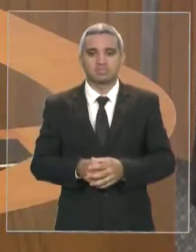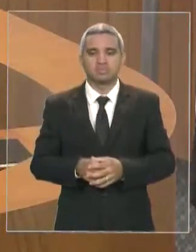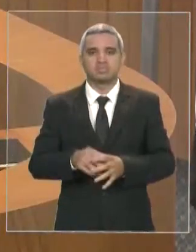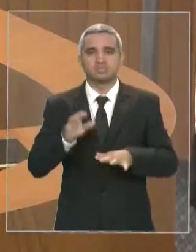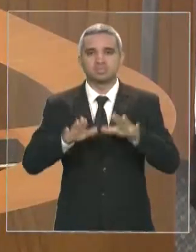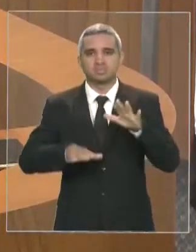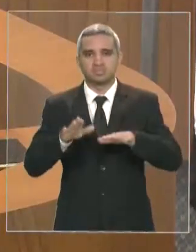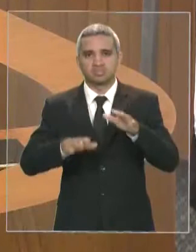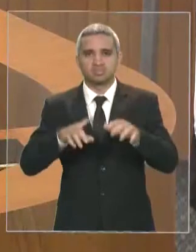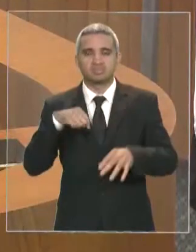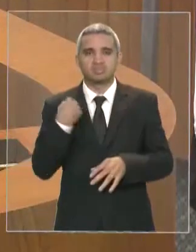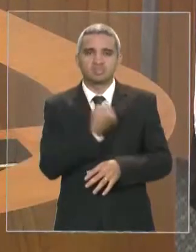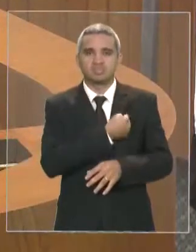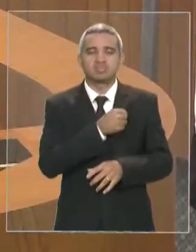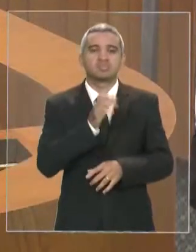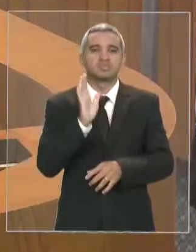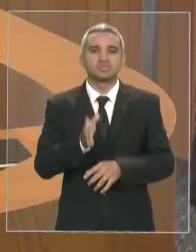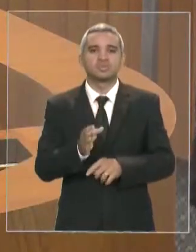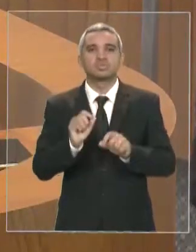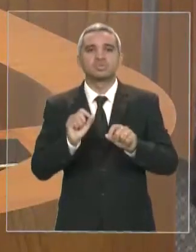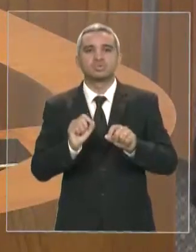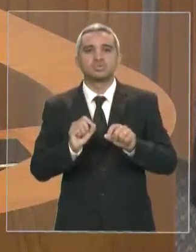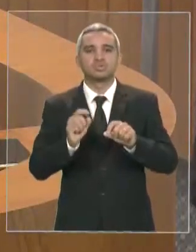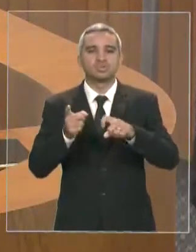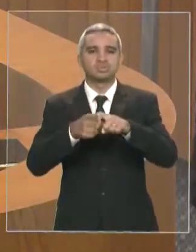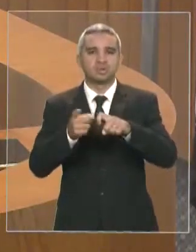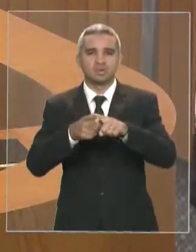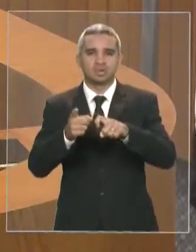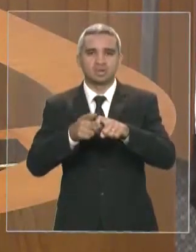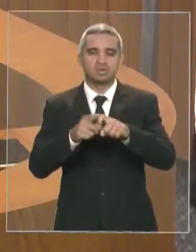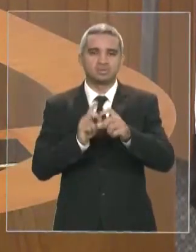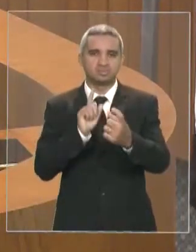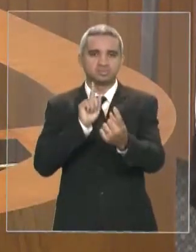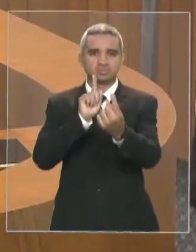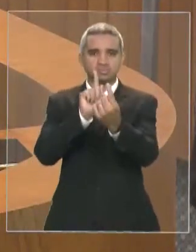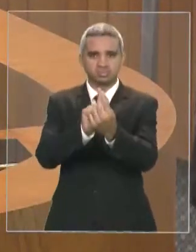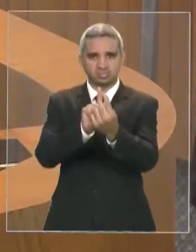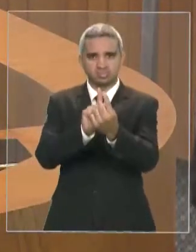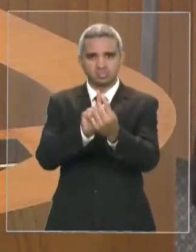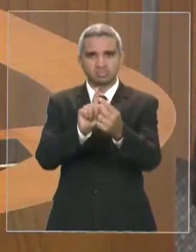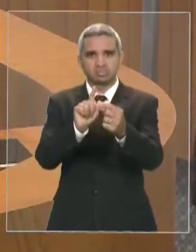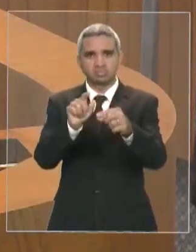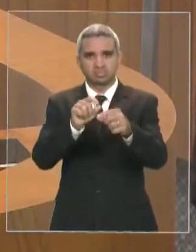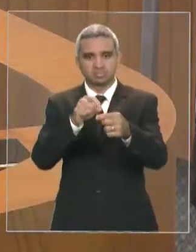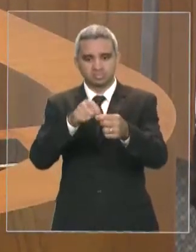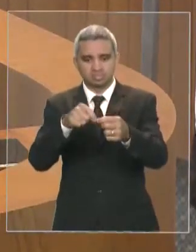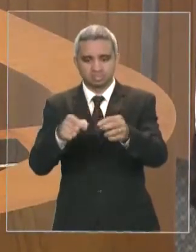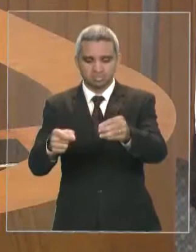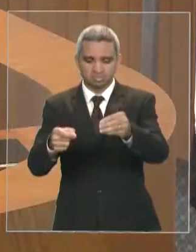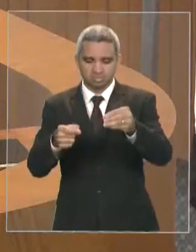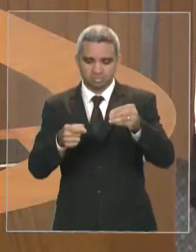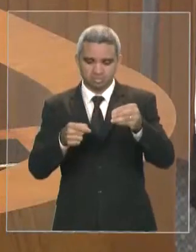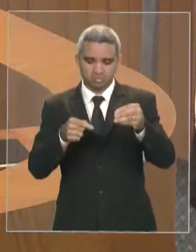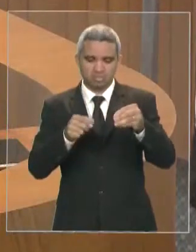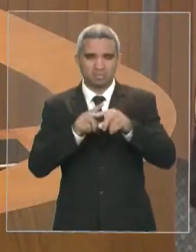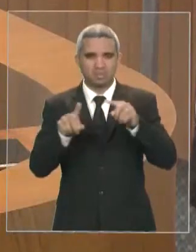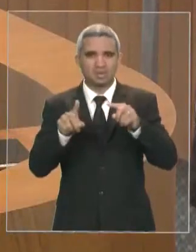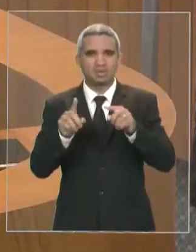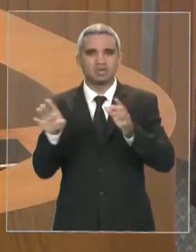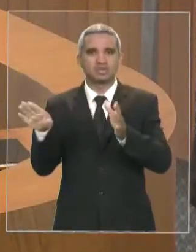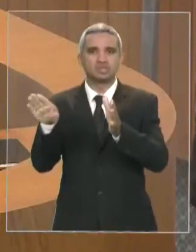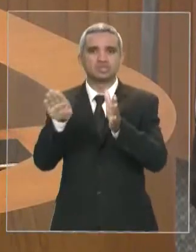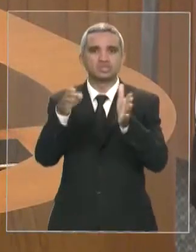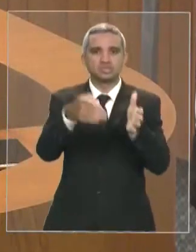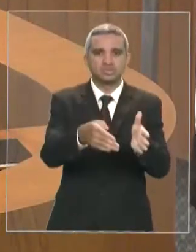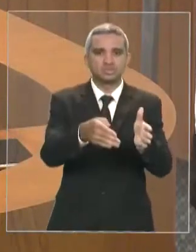desagradável experiência de sair de um hospital ou de um consultório médico com uma receita na mão e chegando à farmácia,